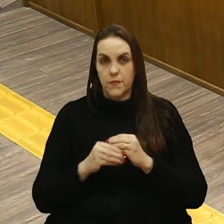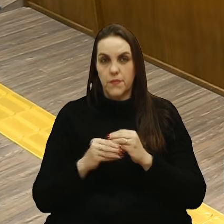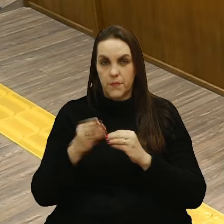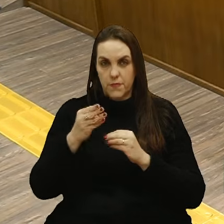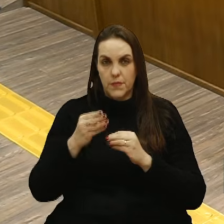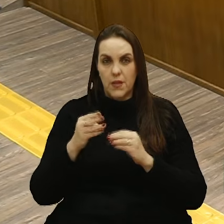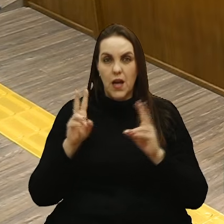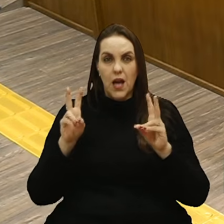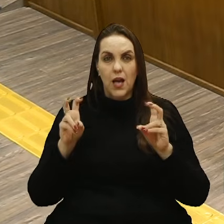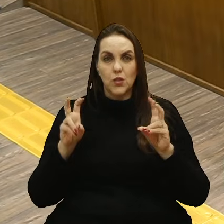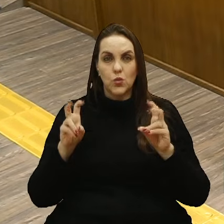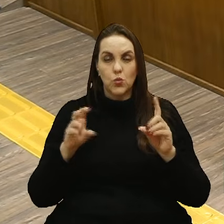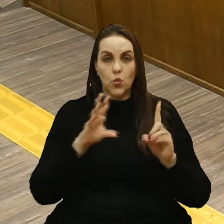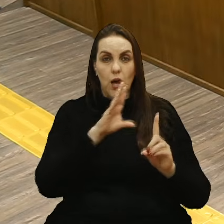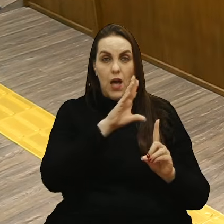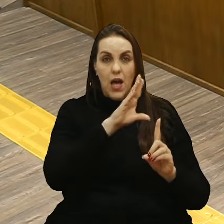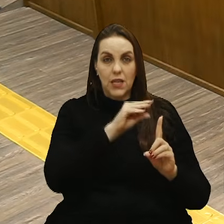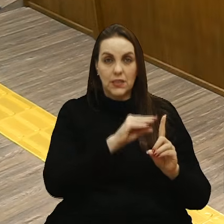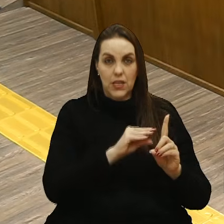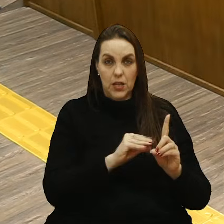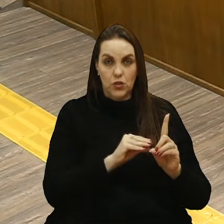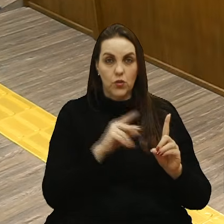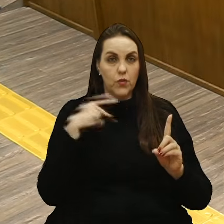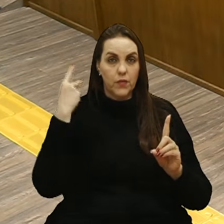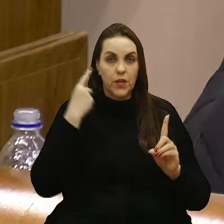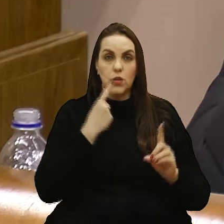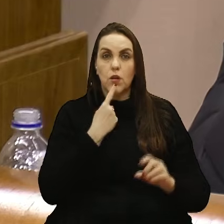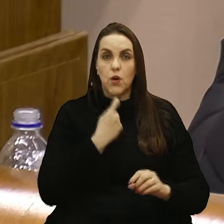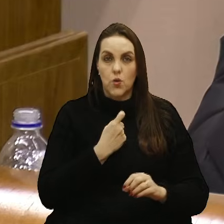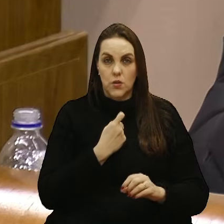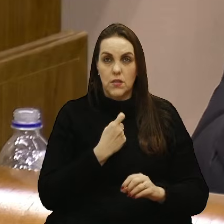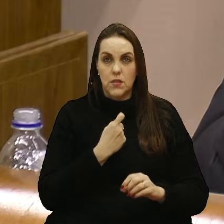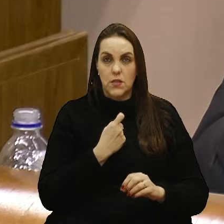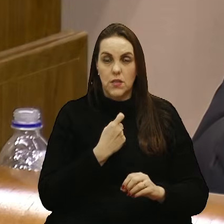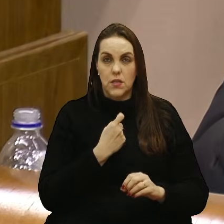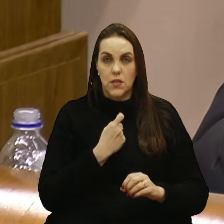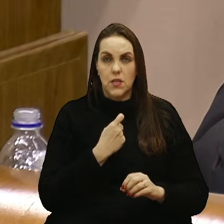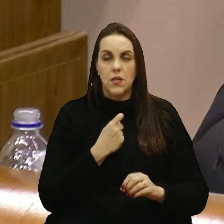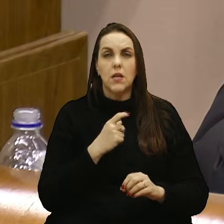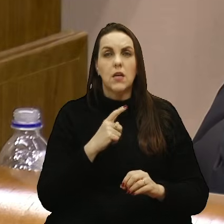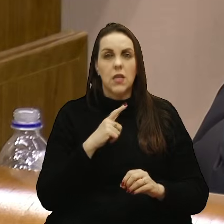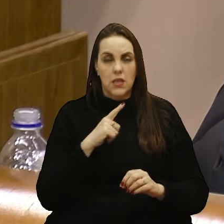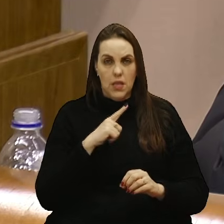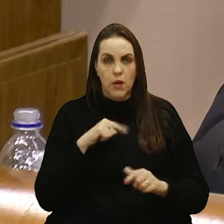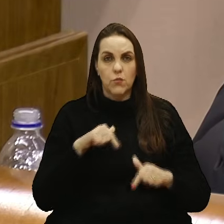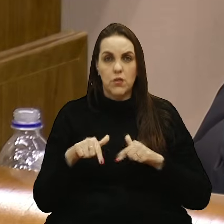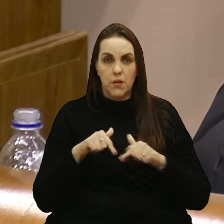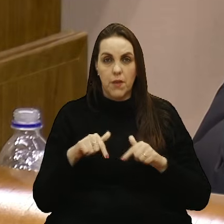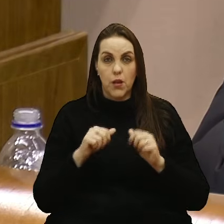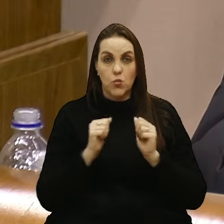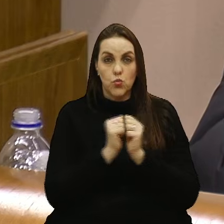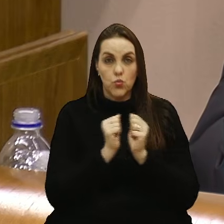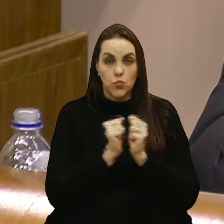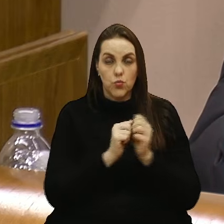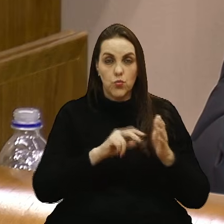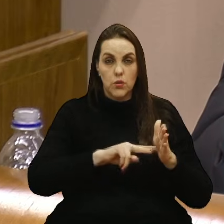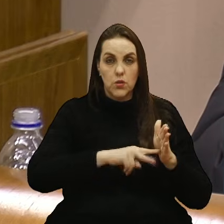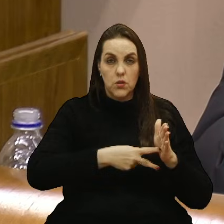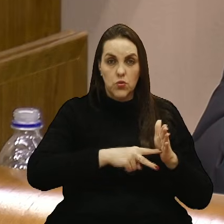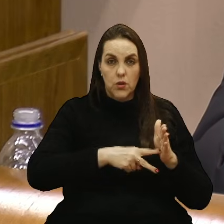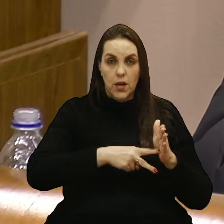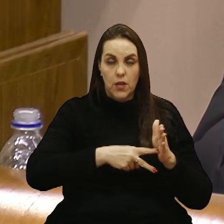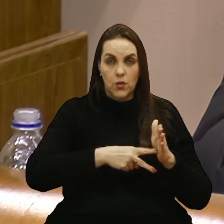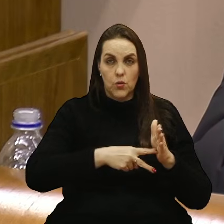assédio, Rose, vereadora Rose, nós estamos trabalhando junto com o sindicato